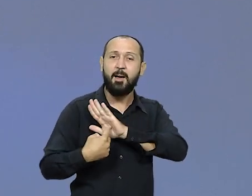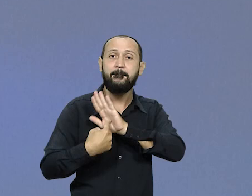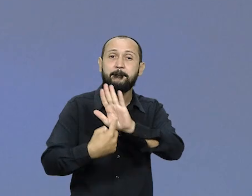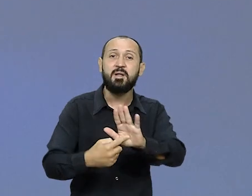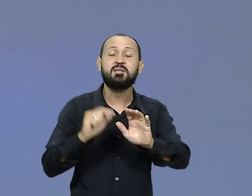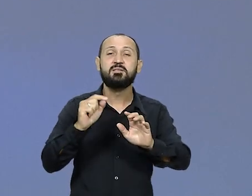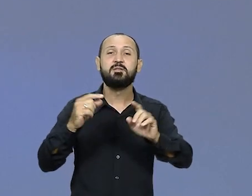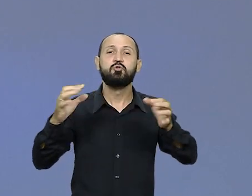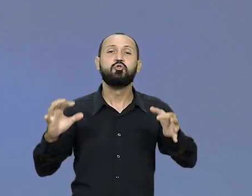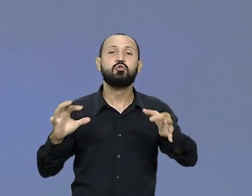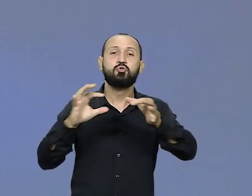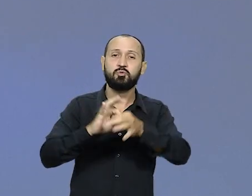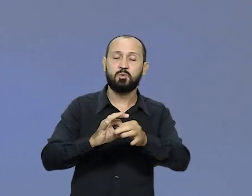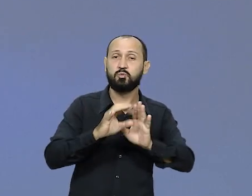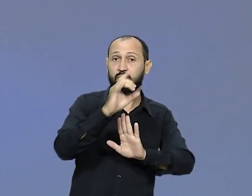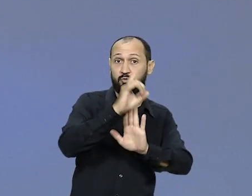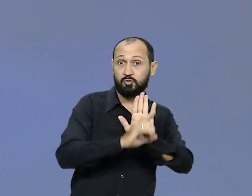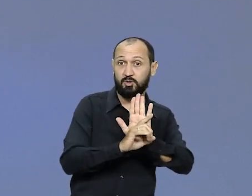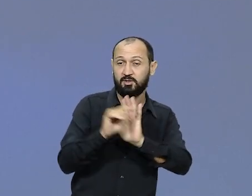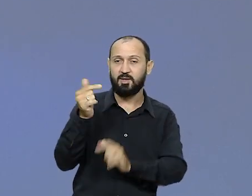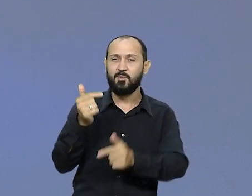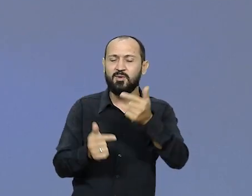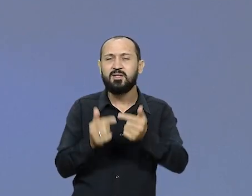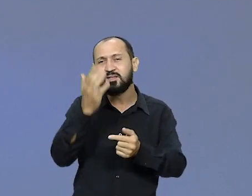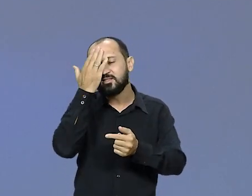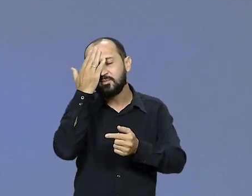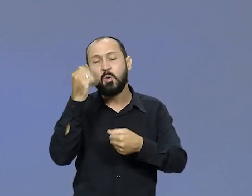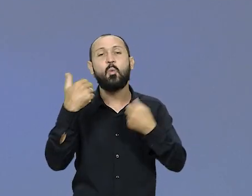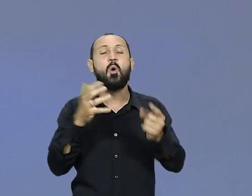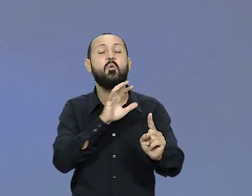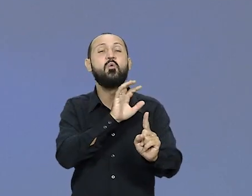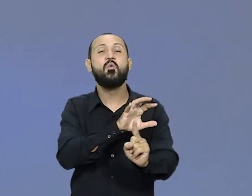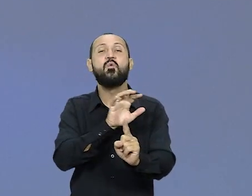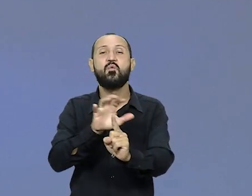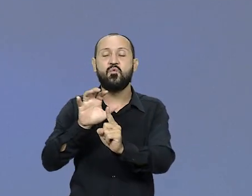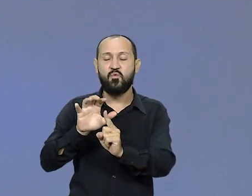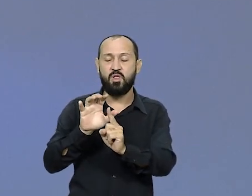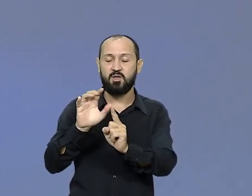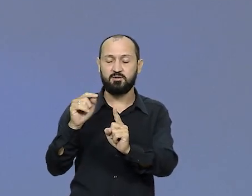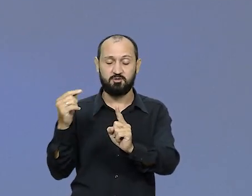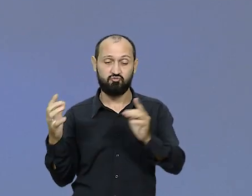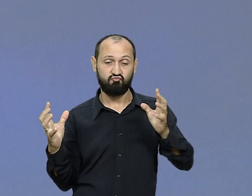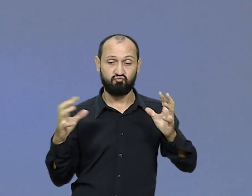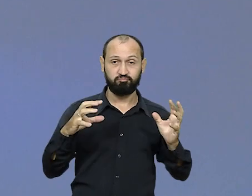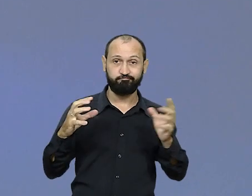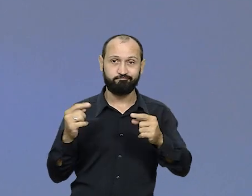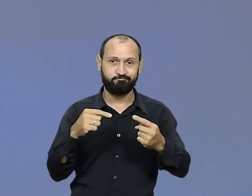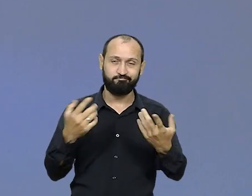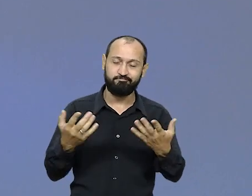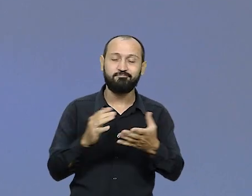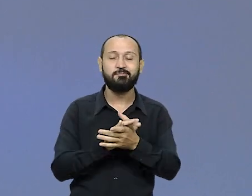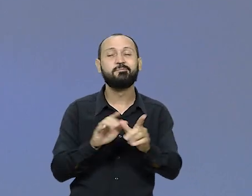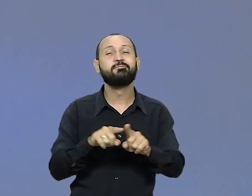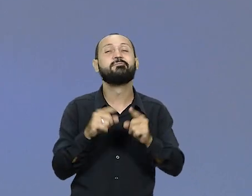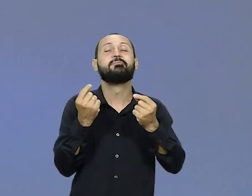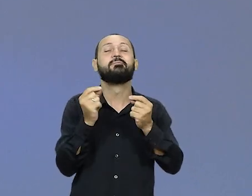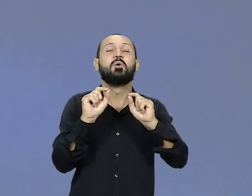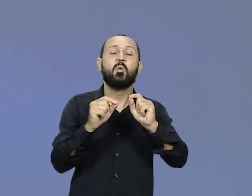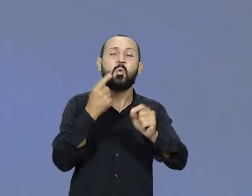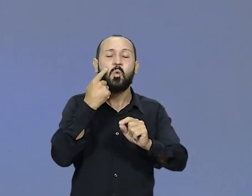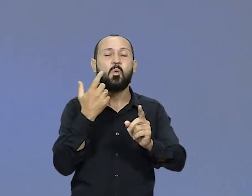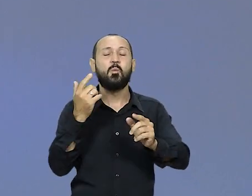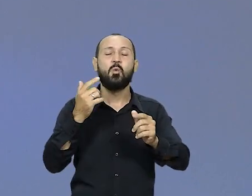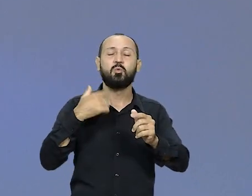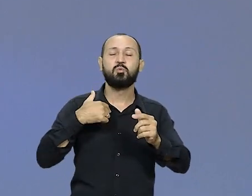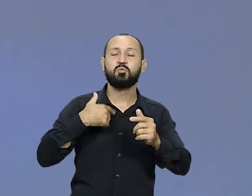e apresentar o cruzamento entre o direito e a política e saber qual que é a influência que um campo exerce no outro e também os